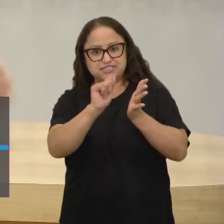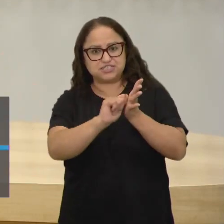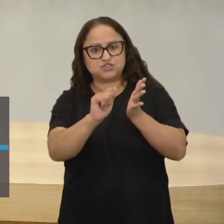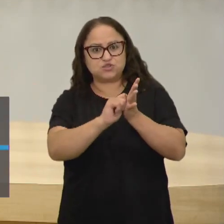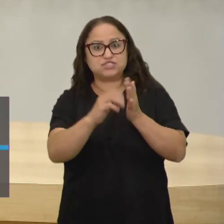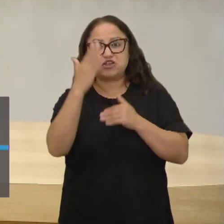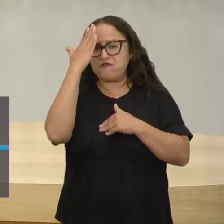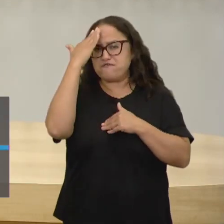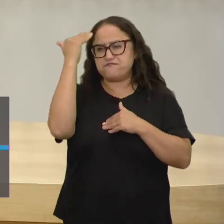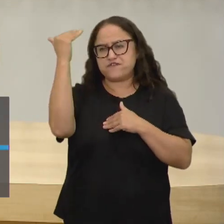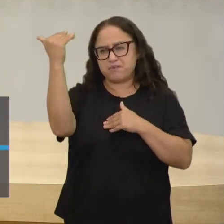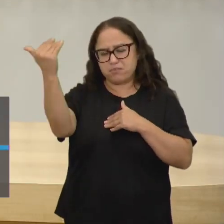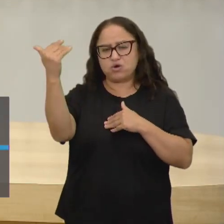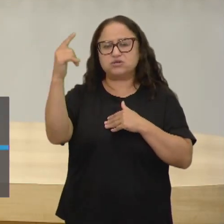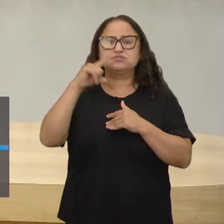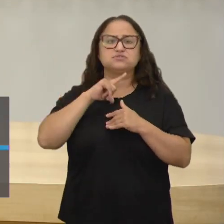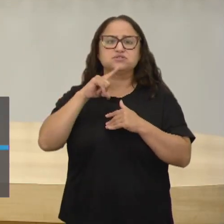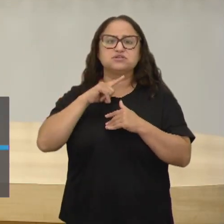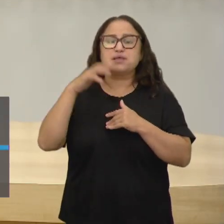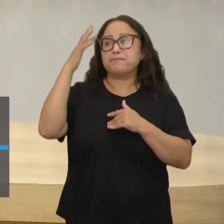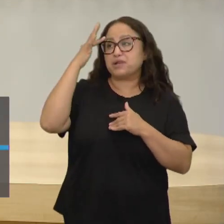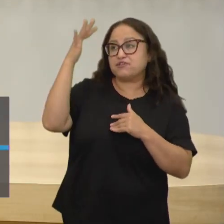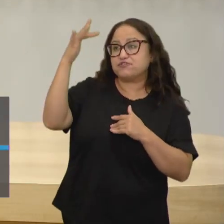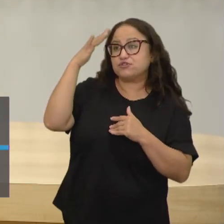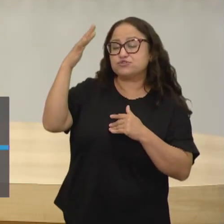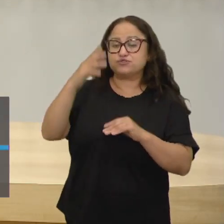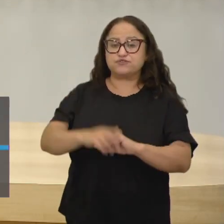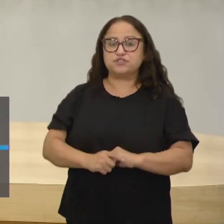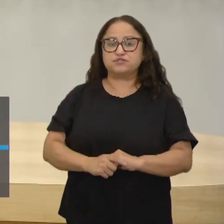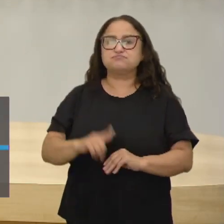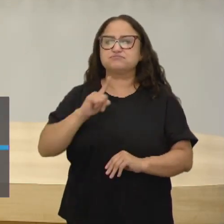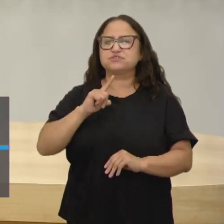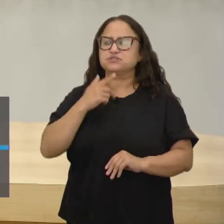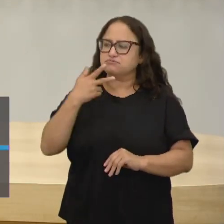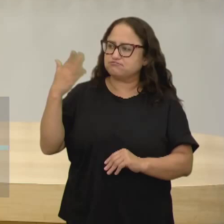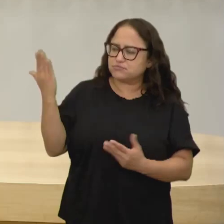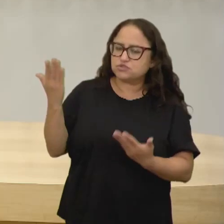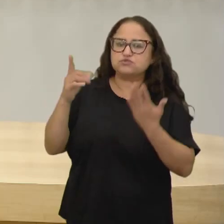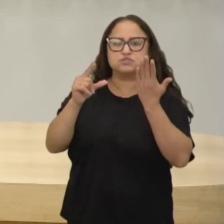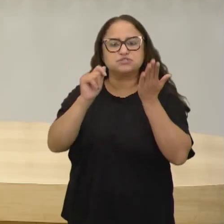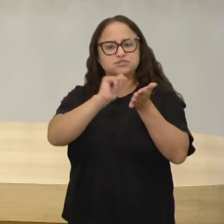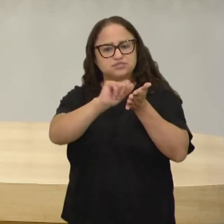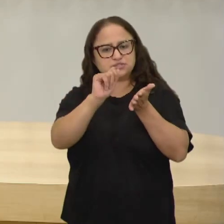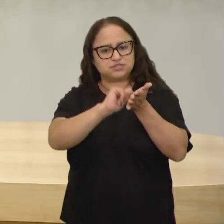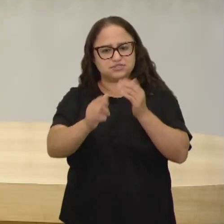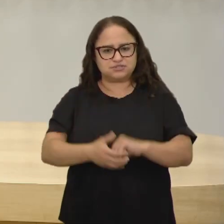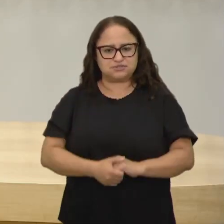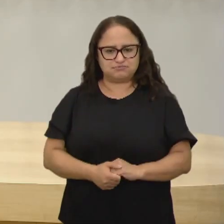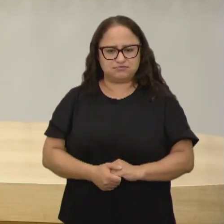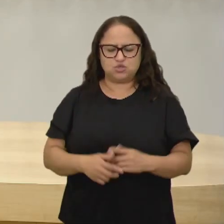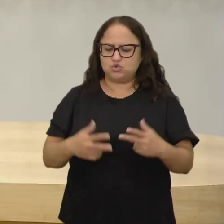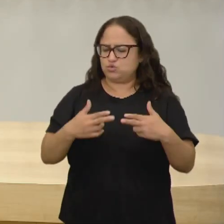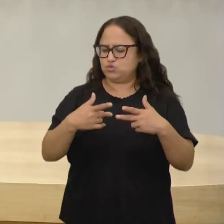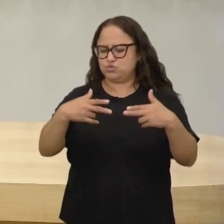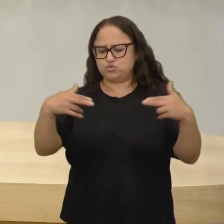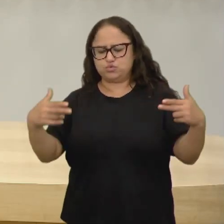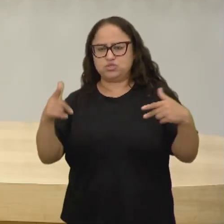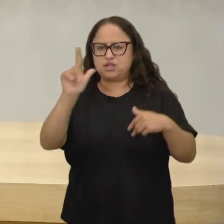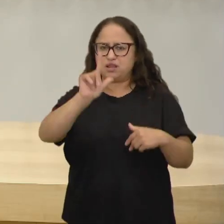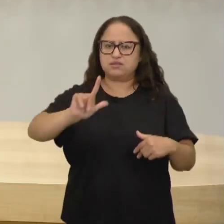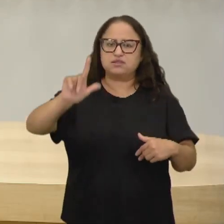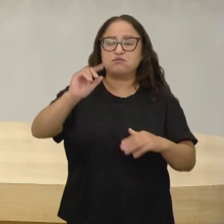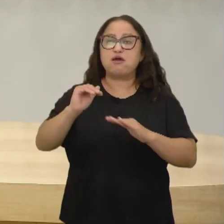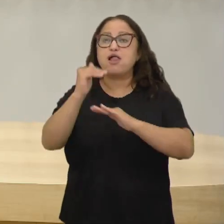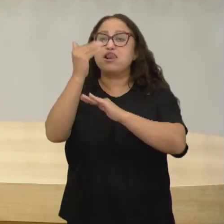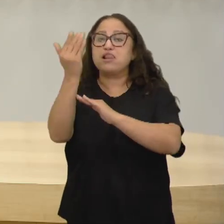reconhecidos pelas nuances filosóficas que aparecem nas suas obras. Muitas obras literárias, para além destas